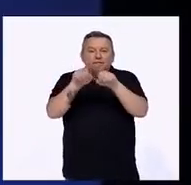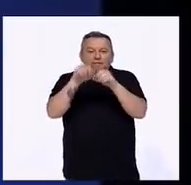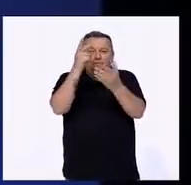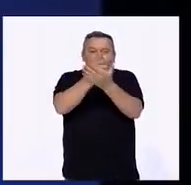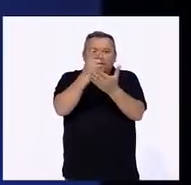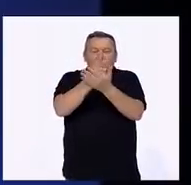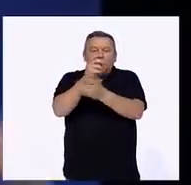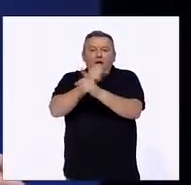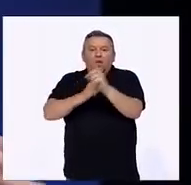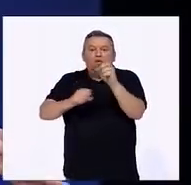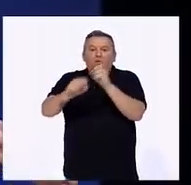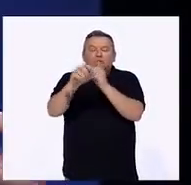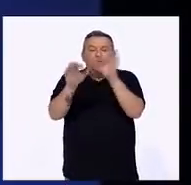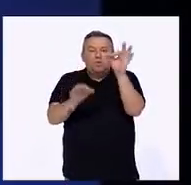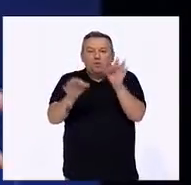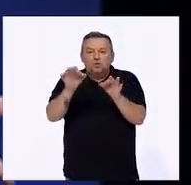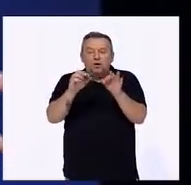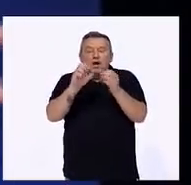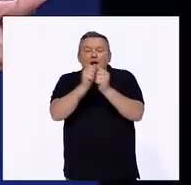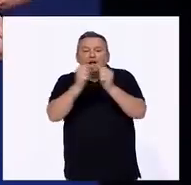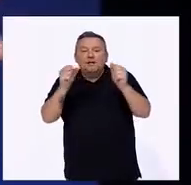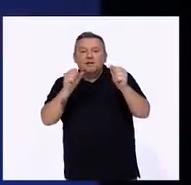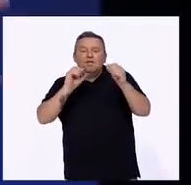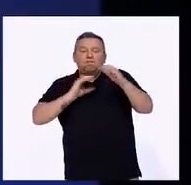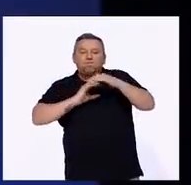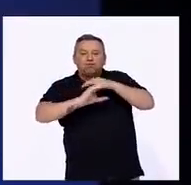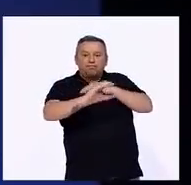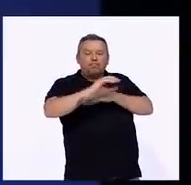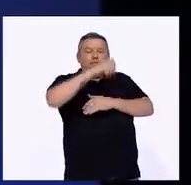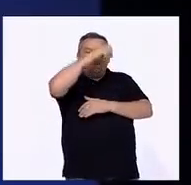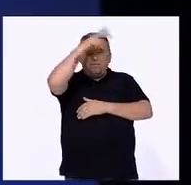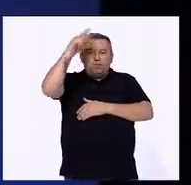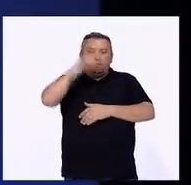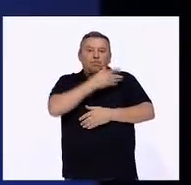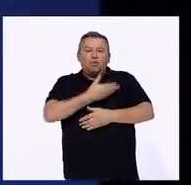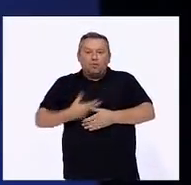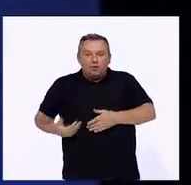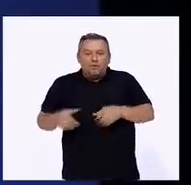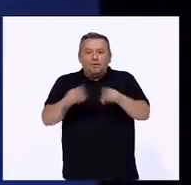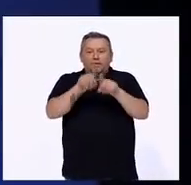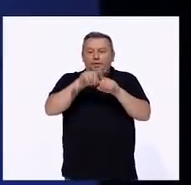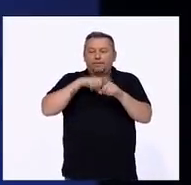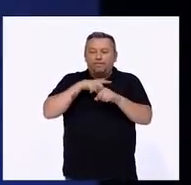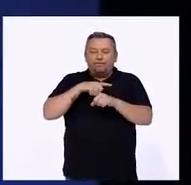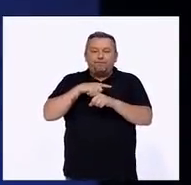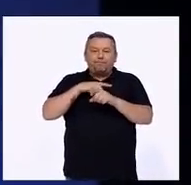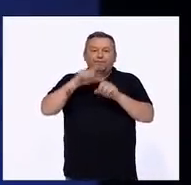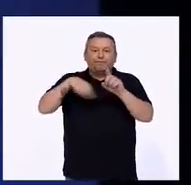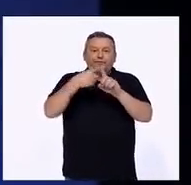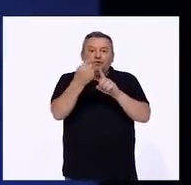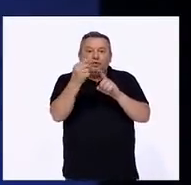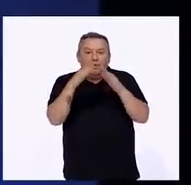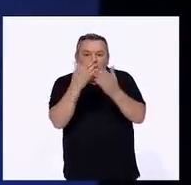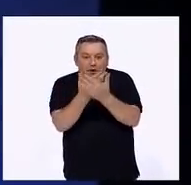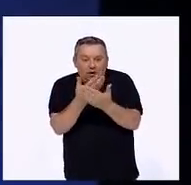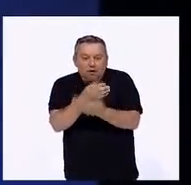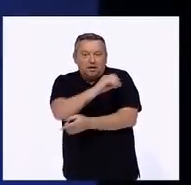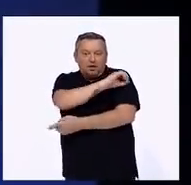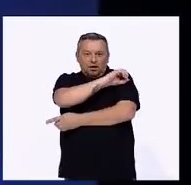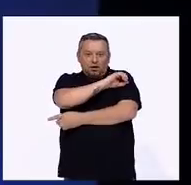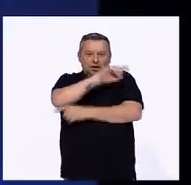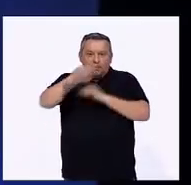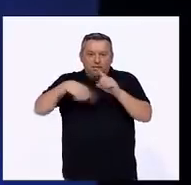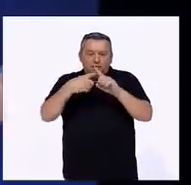social sem investimentos públicos. Como garantir, né, que a gente tenha justiça social se não tiver mais dinheiro em creche, mais dinheiro